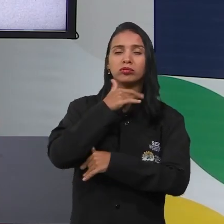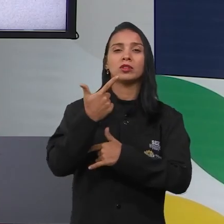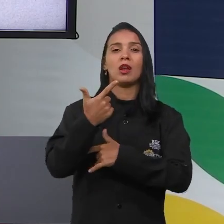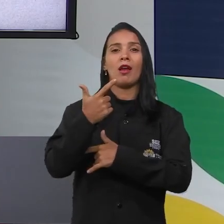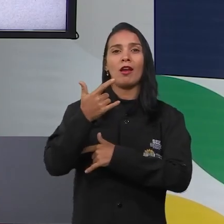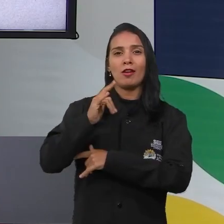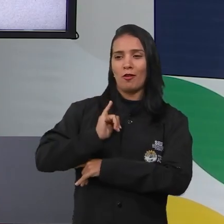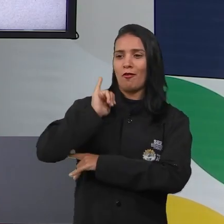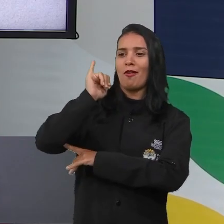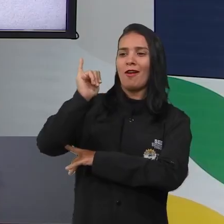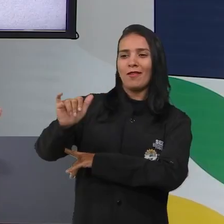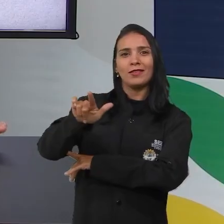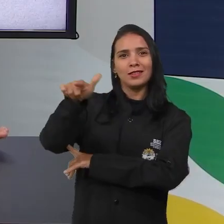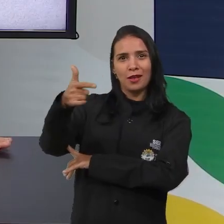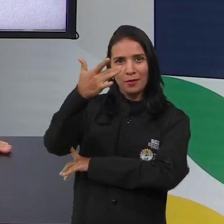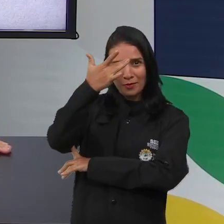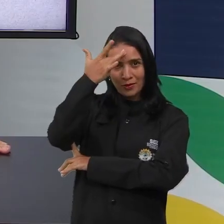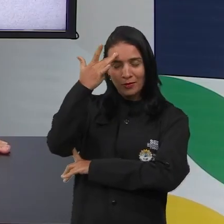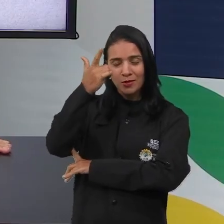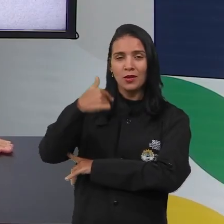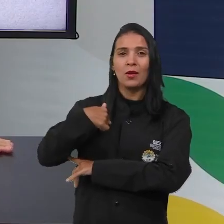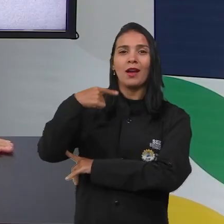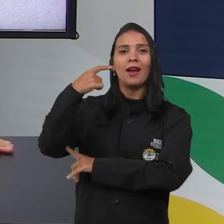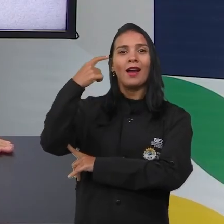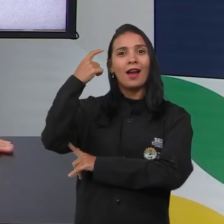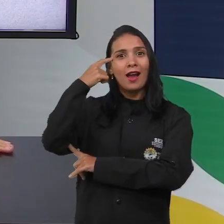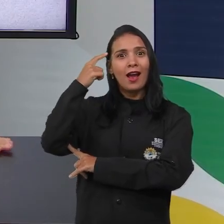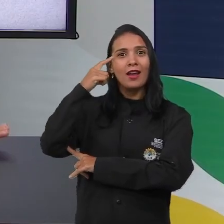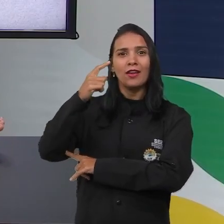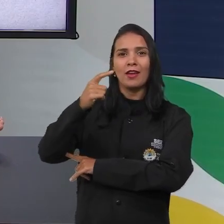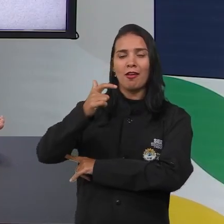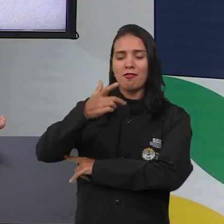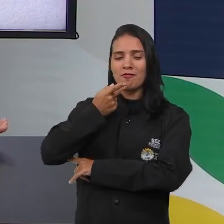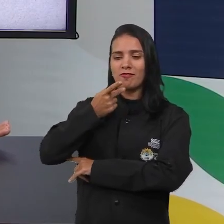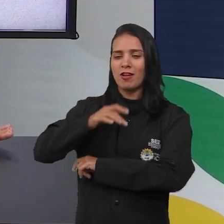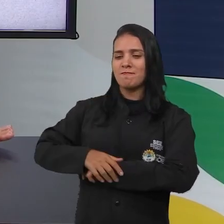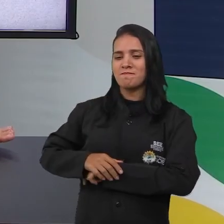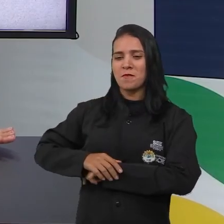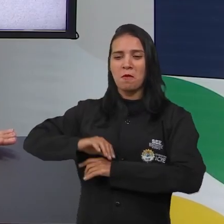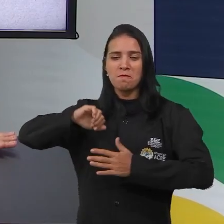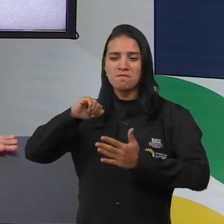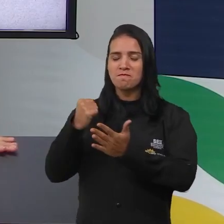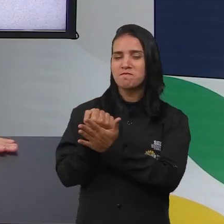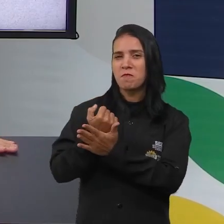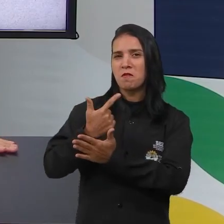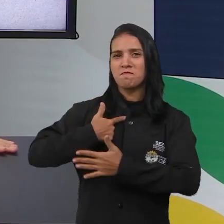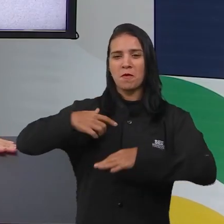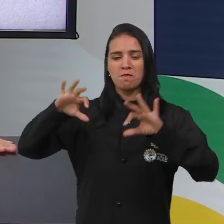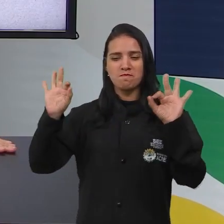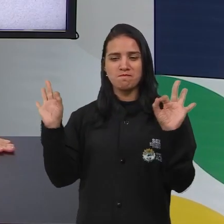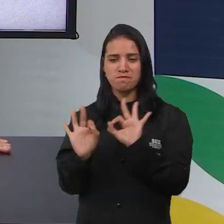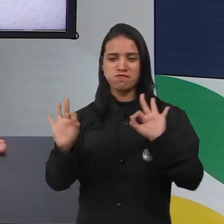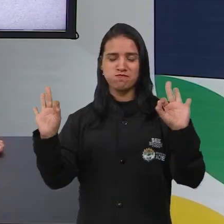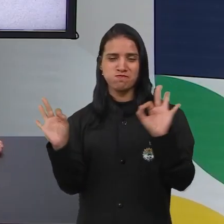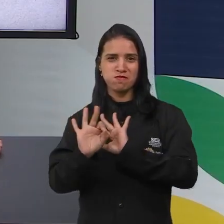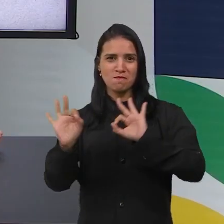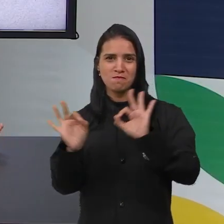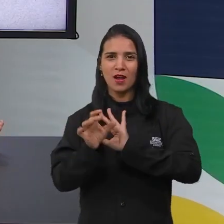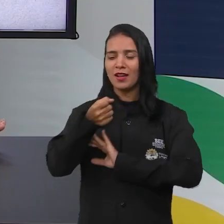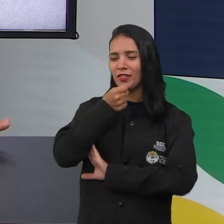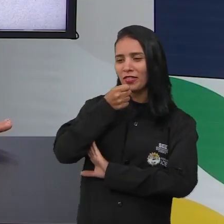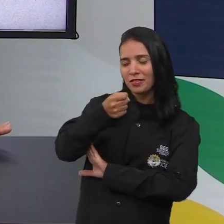comunicar isso para outro alguém e você fala: nossa, eu arrasei naquela entrevista, ou então